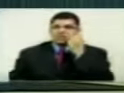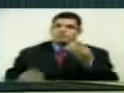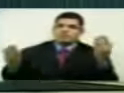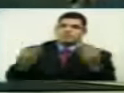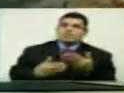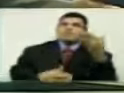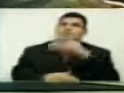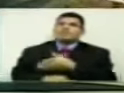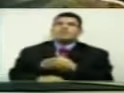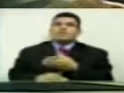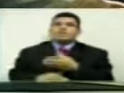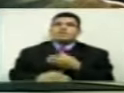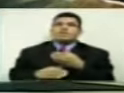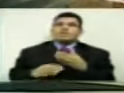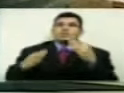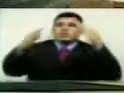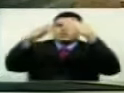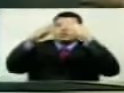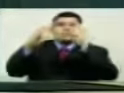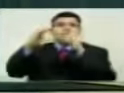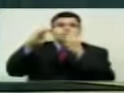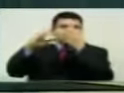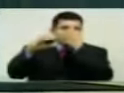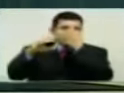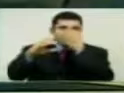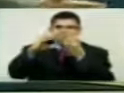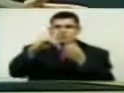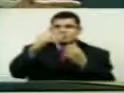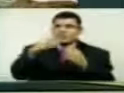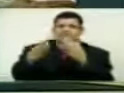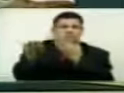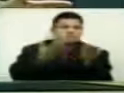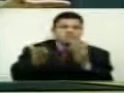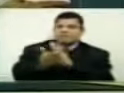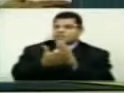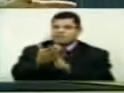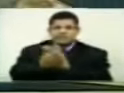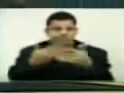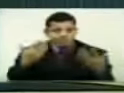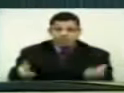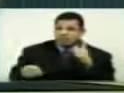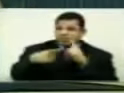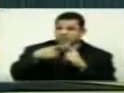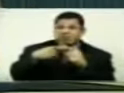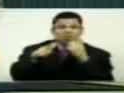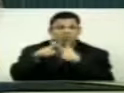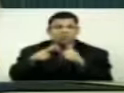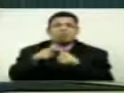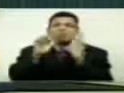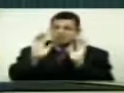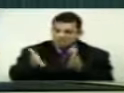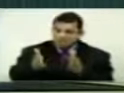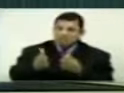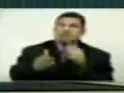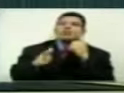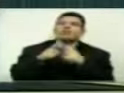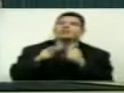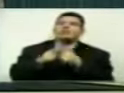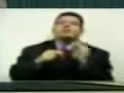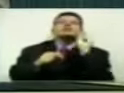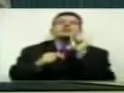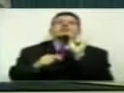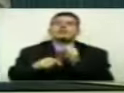E agora vê o circo armado de que a CPI não serve para nada, porque o problema está resolvido. O problema de quem